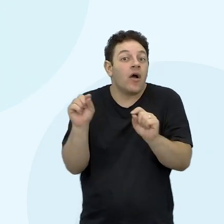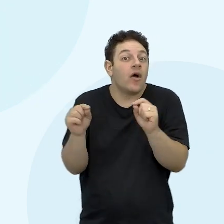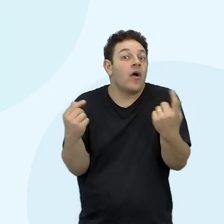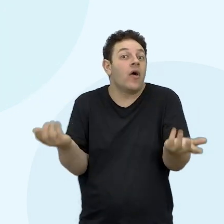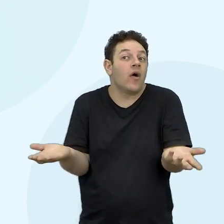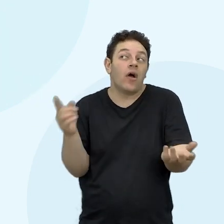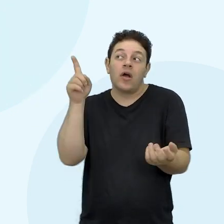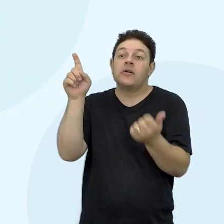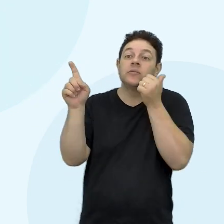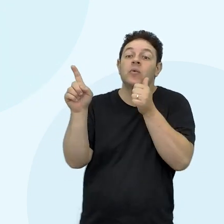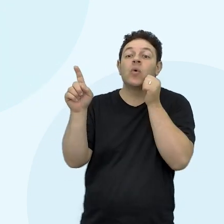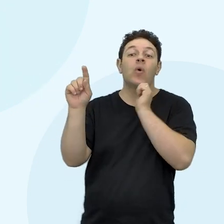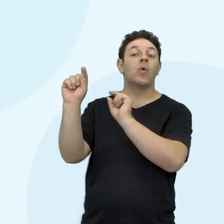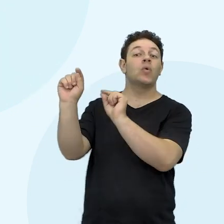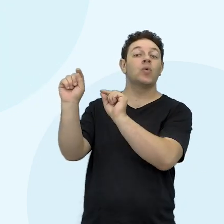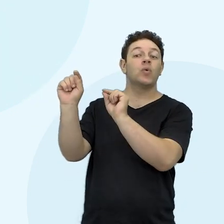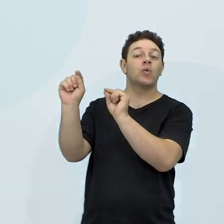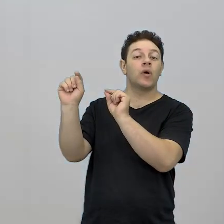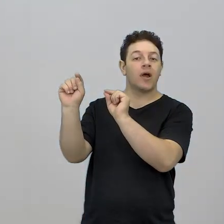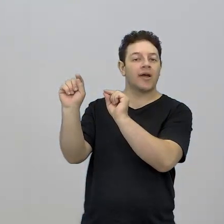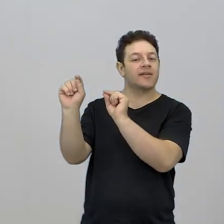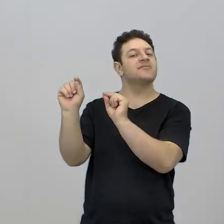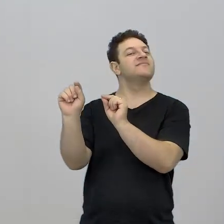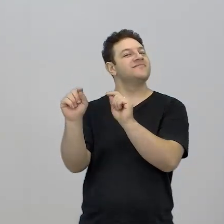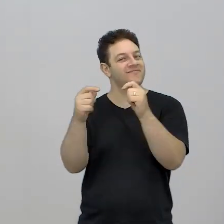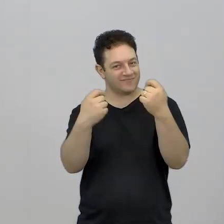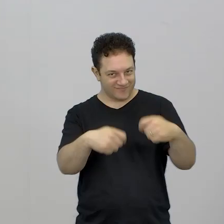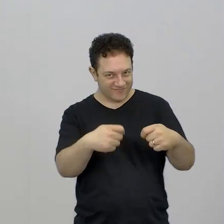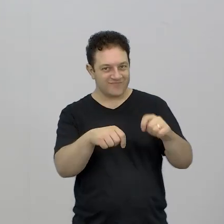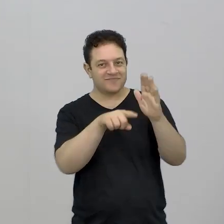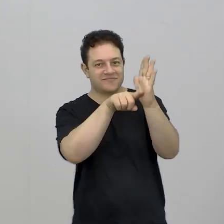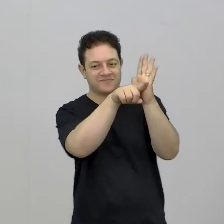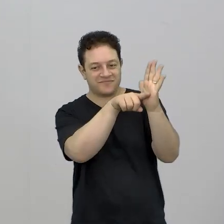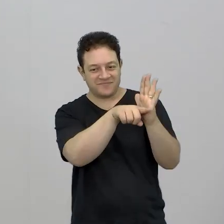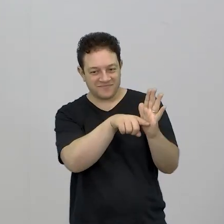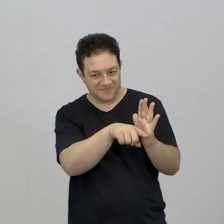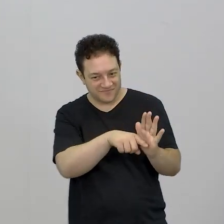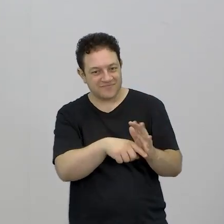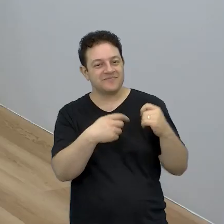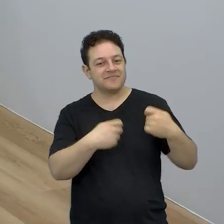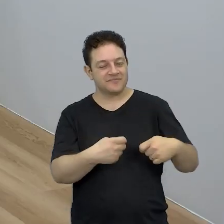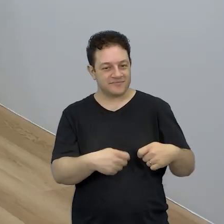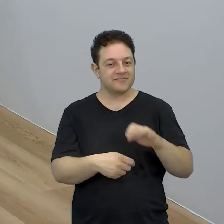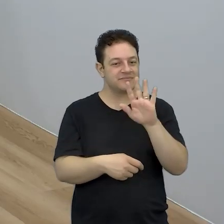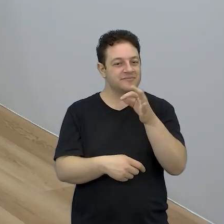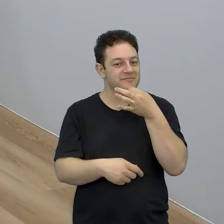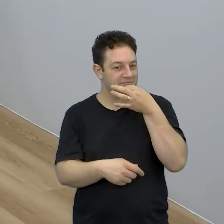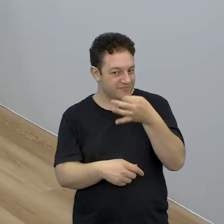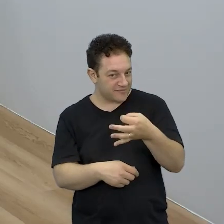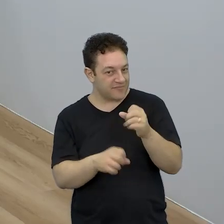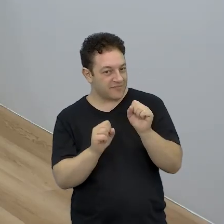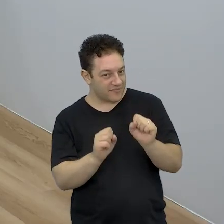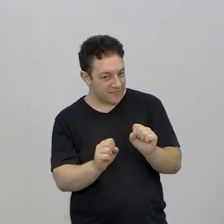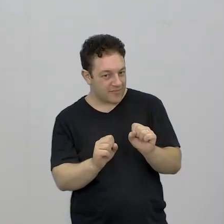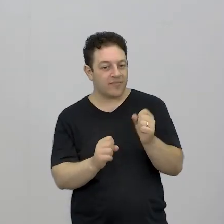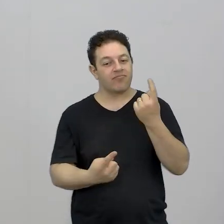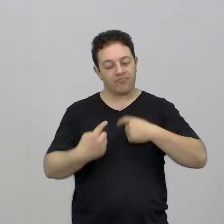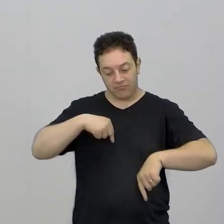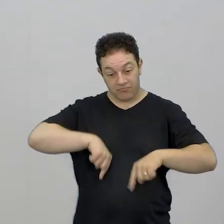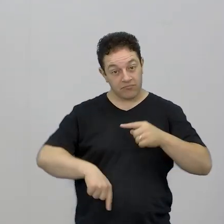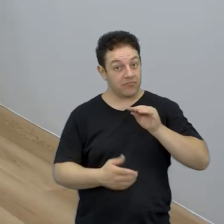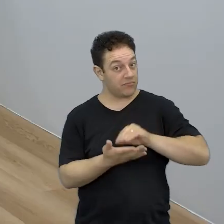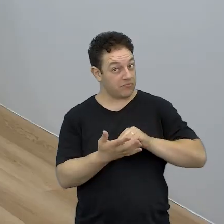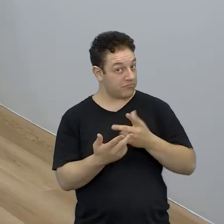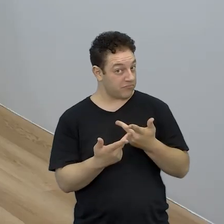essa mulher tem, né? Tem que investigar. Exatamente. Será que tá faltando alguma coisa no organismo dela? Né, a gente